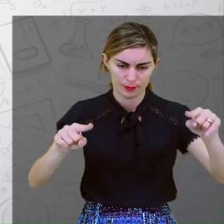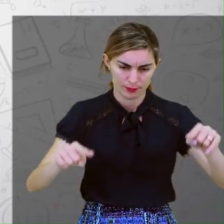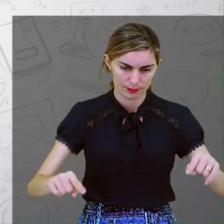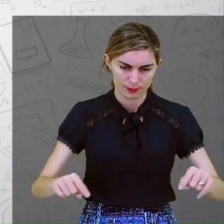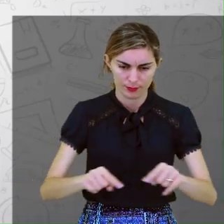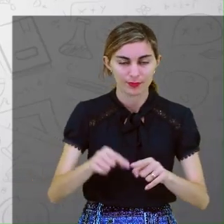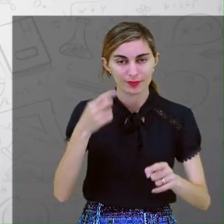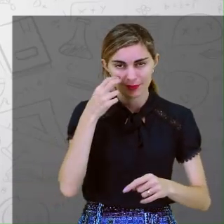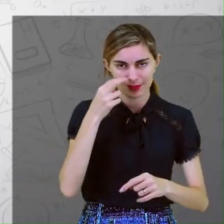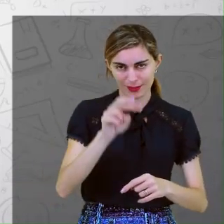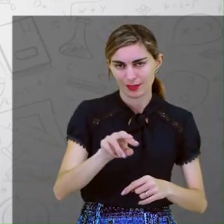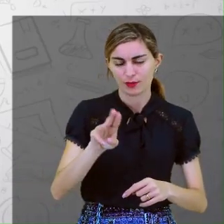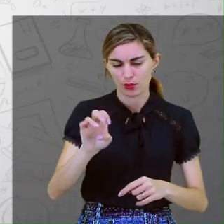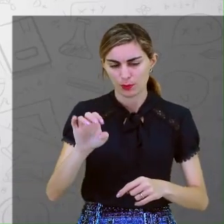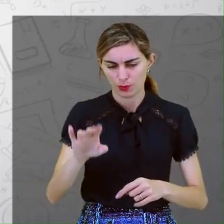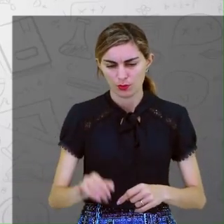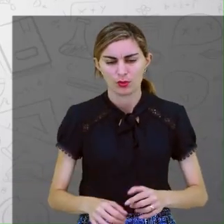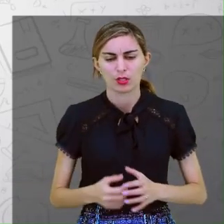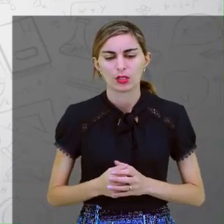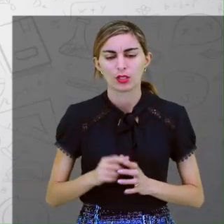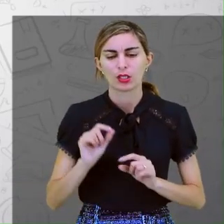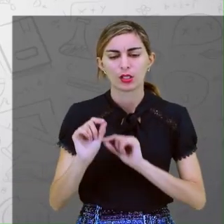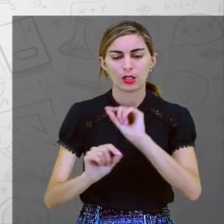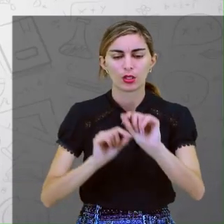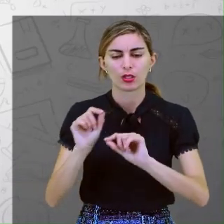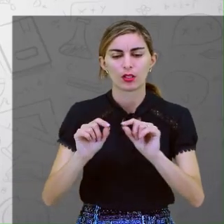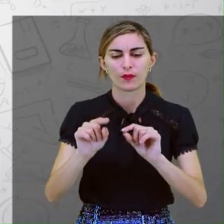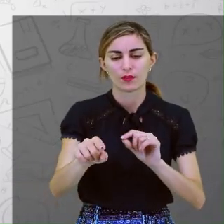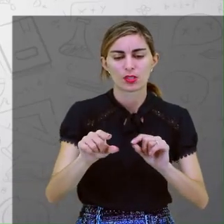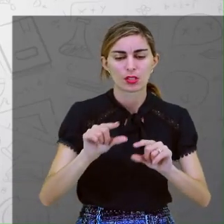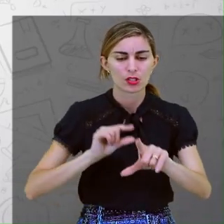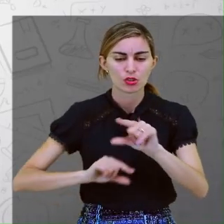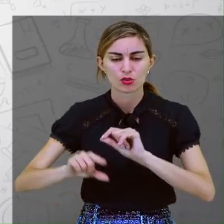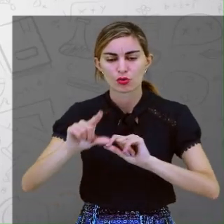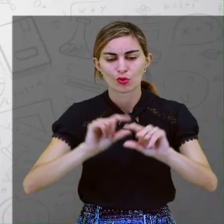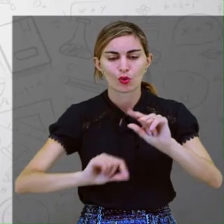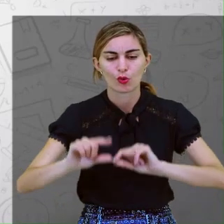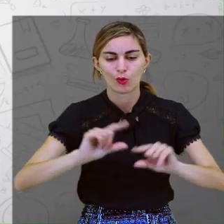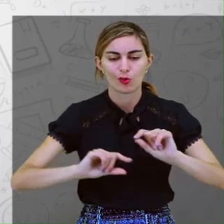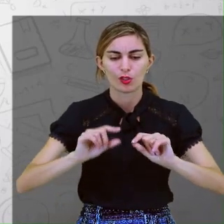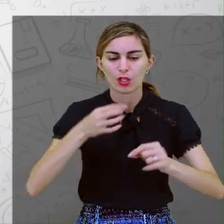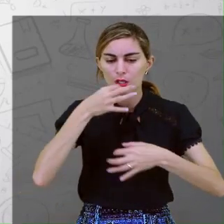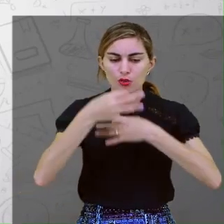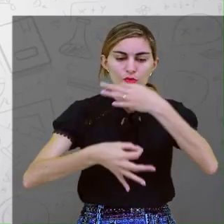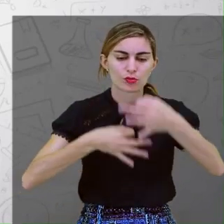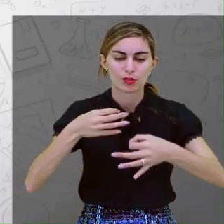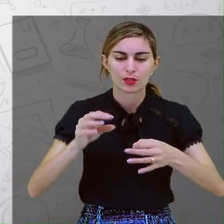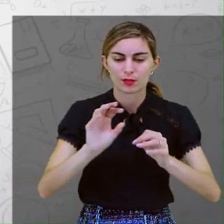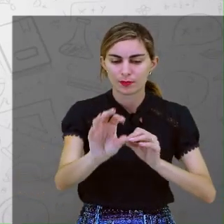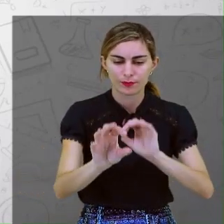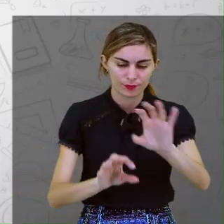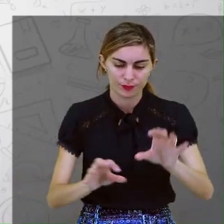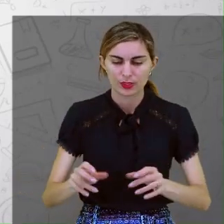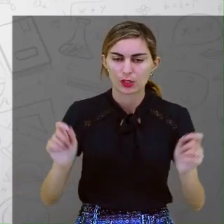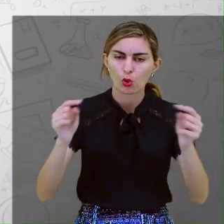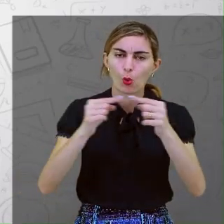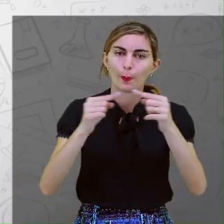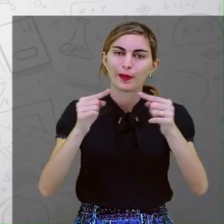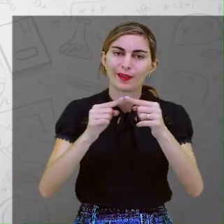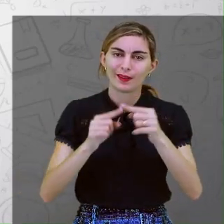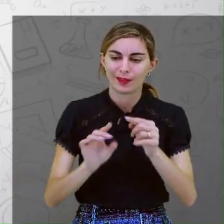gente viu também lá no e-book. E aí vocês vão trazer sugestões do mobiliário que